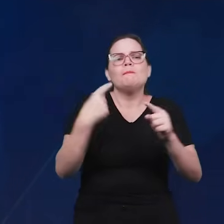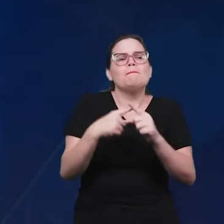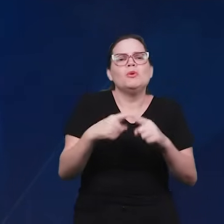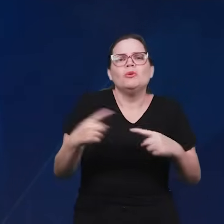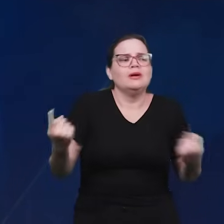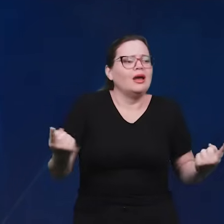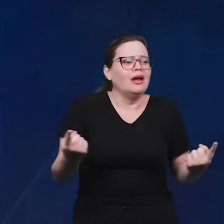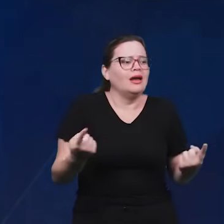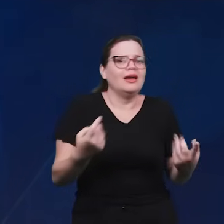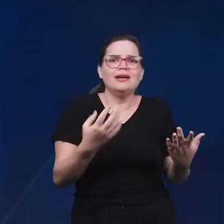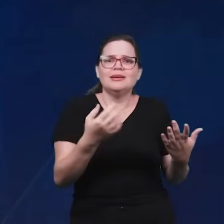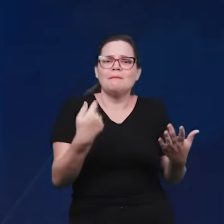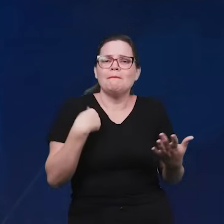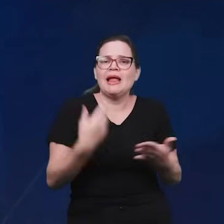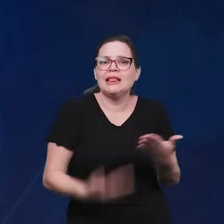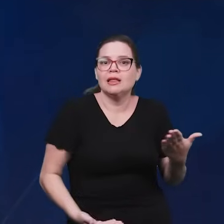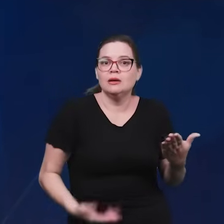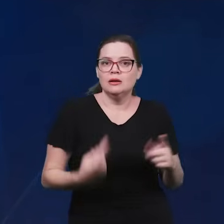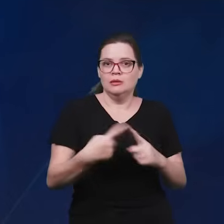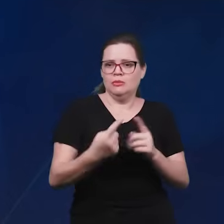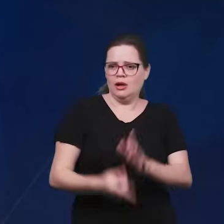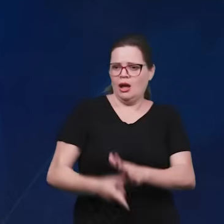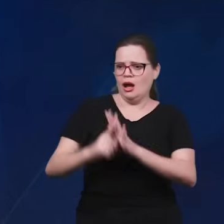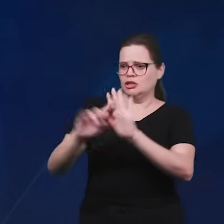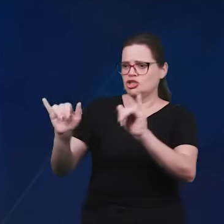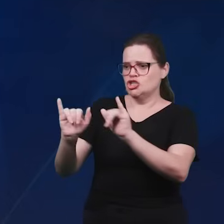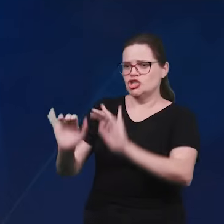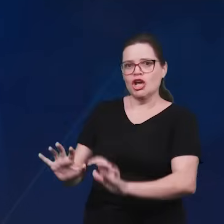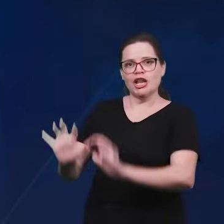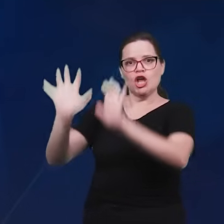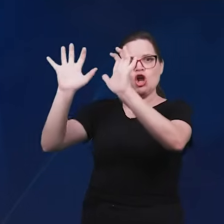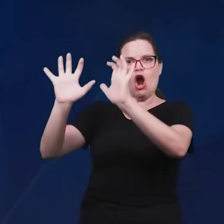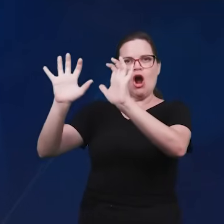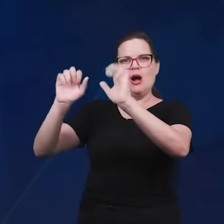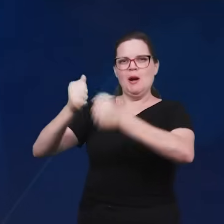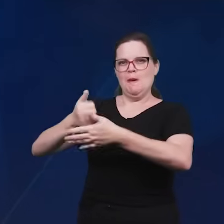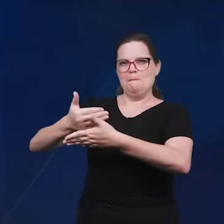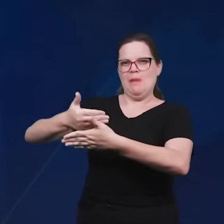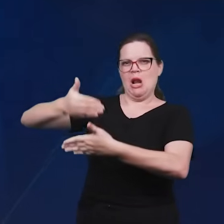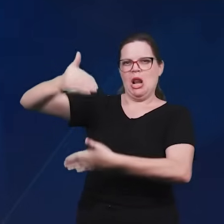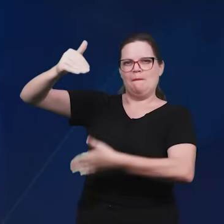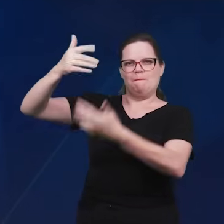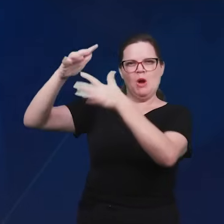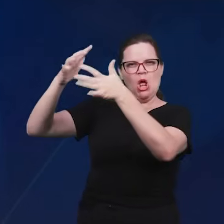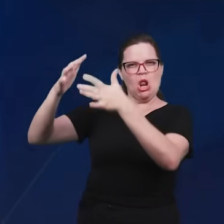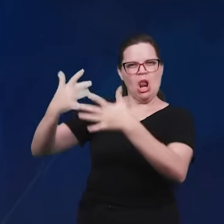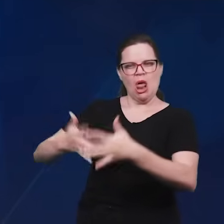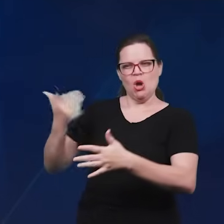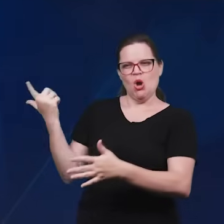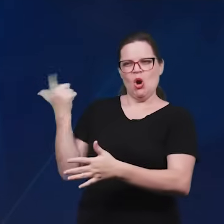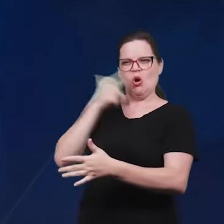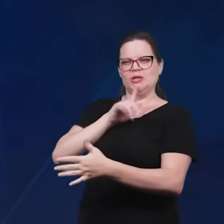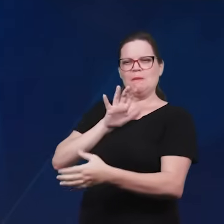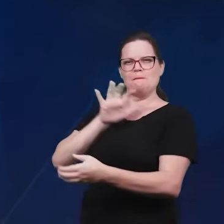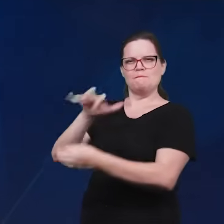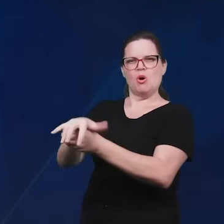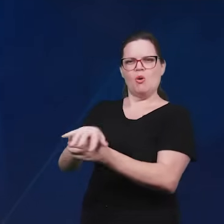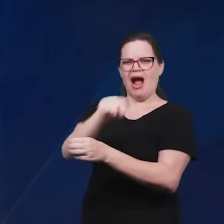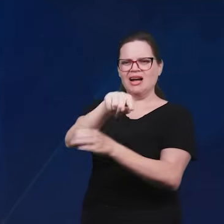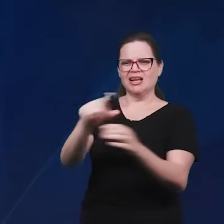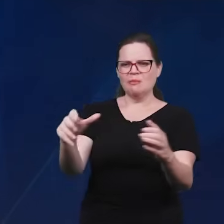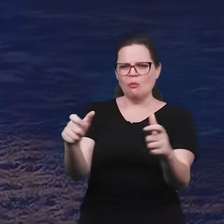desonroso para um povo que havia conquistado a poderosa cidade de Jericó.